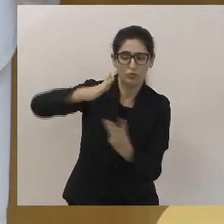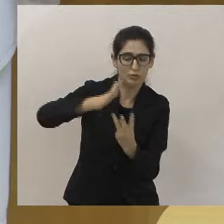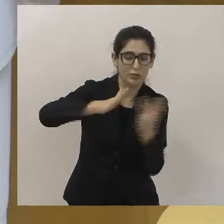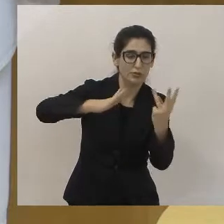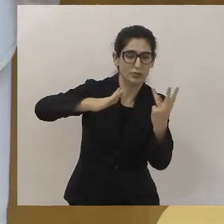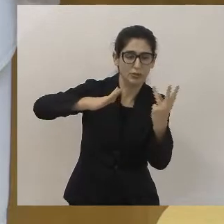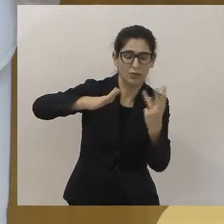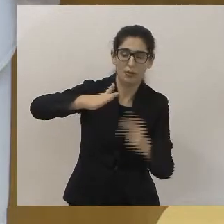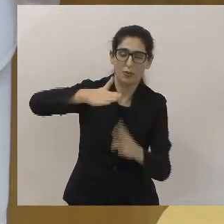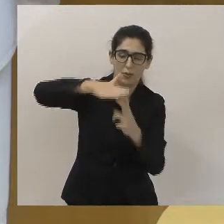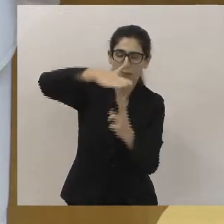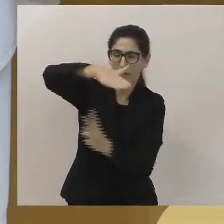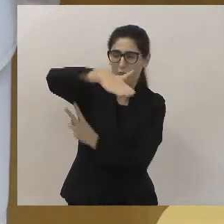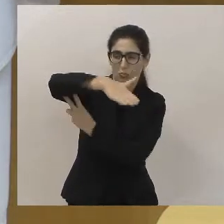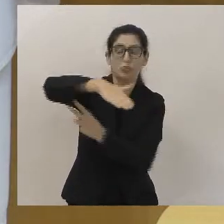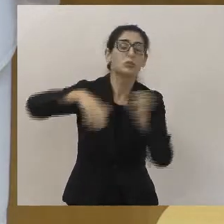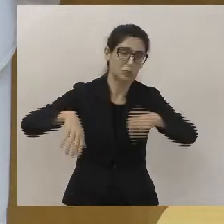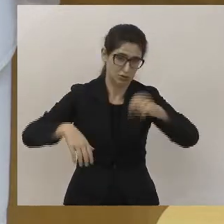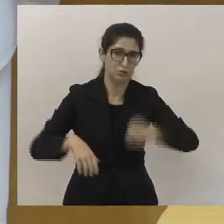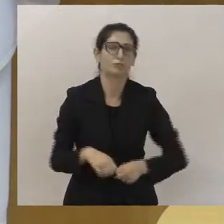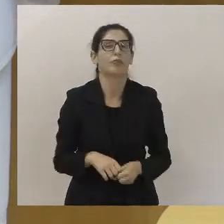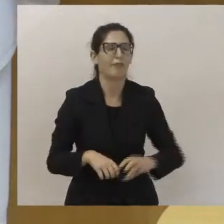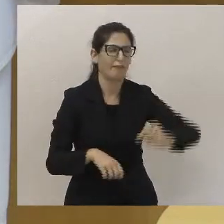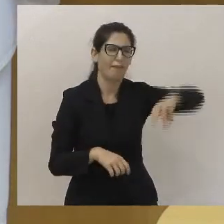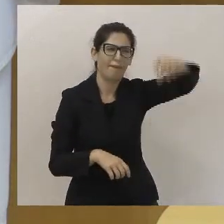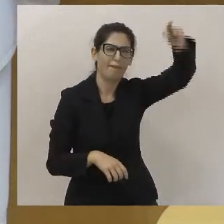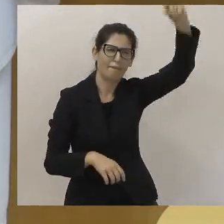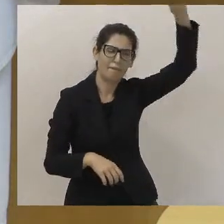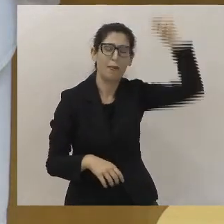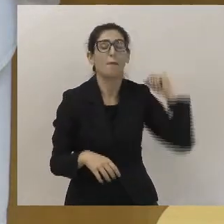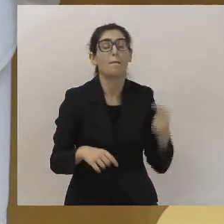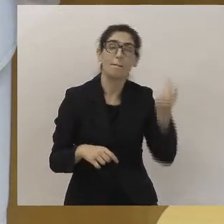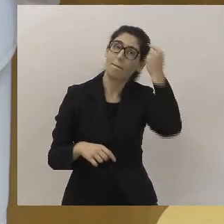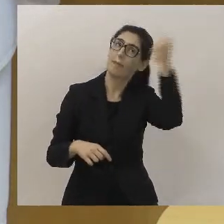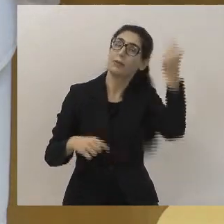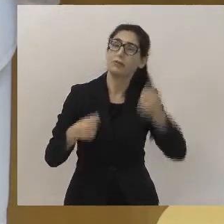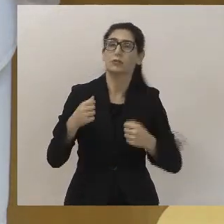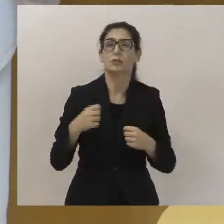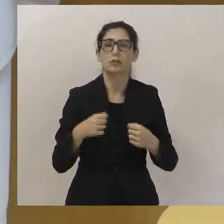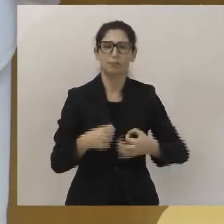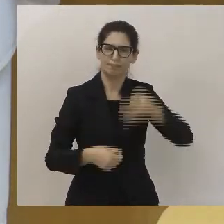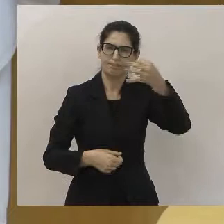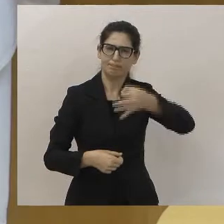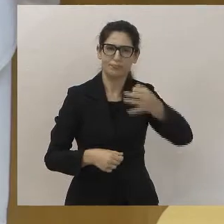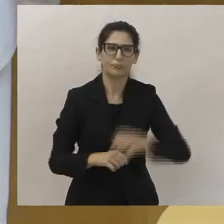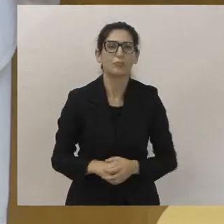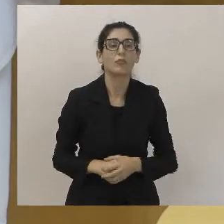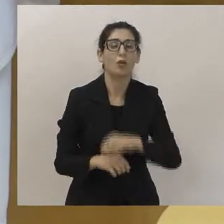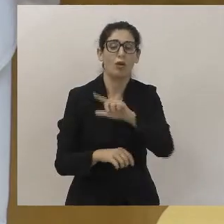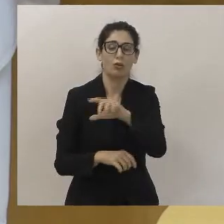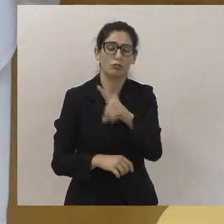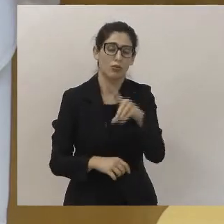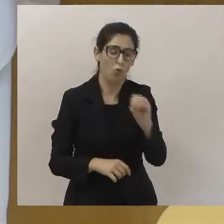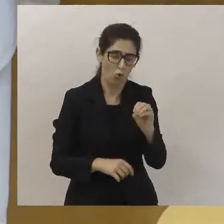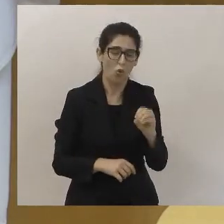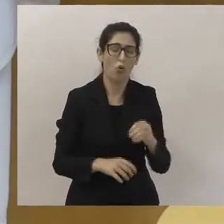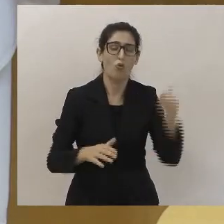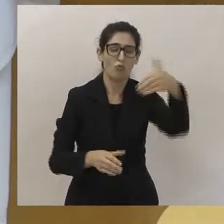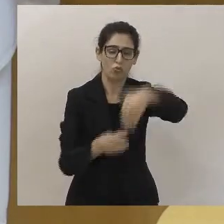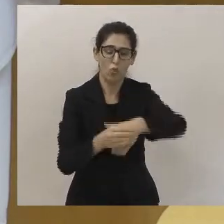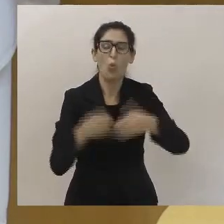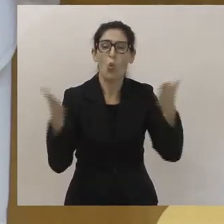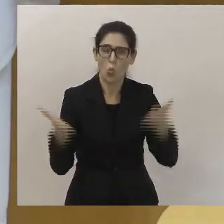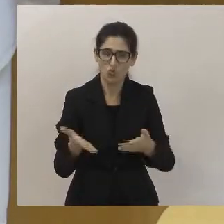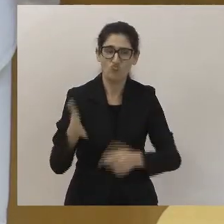porque a gente tem que pensar positivo e tem gastar o dinheiro com responsabilidade a ele ok nós estamos votando hoje que a